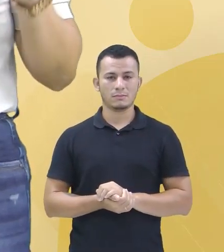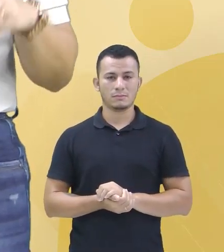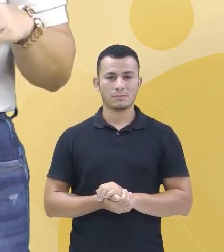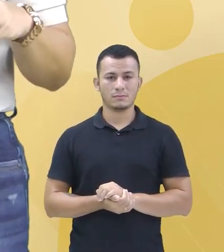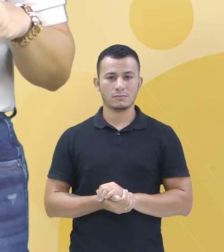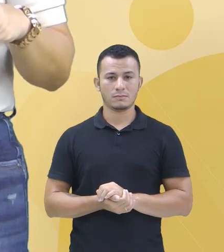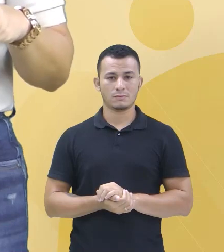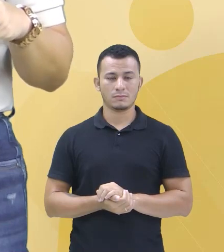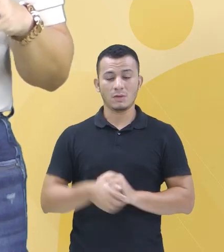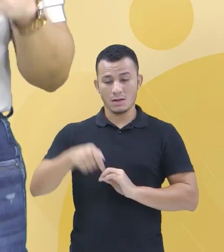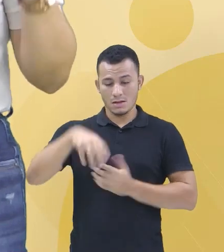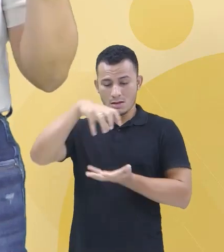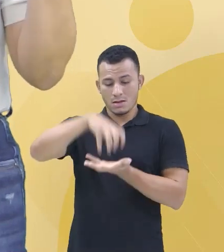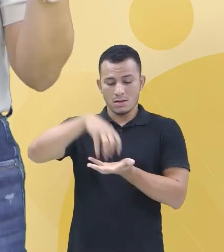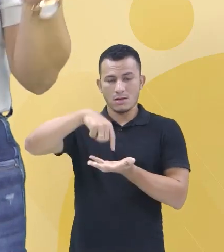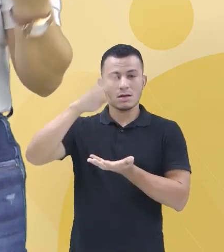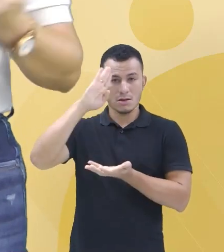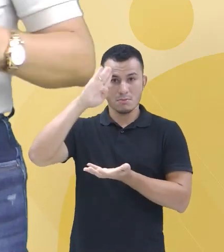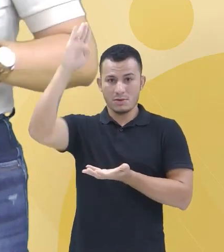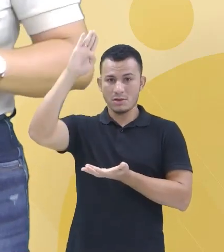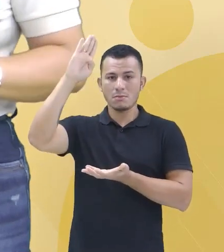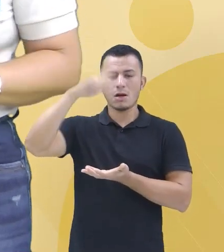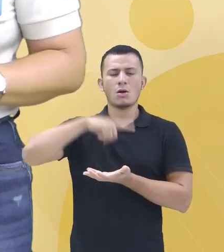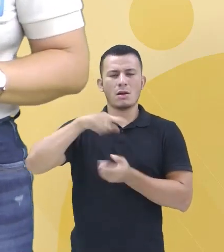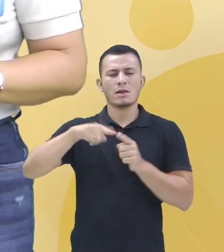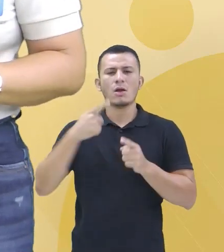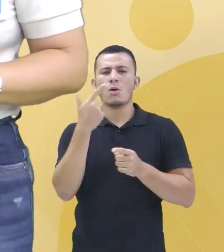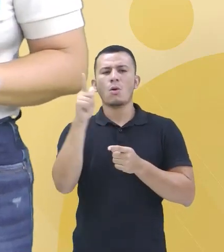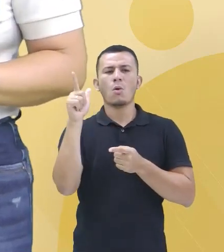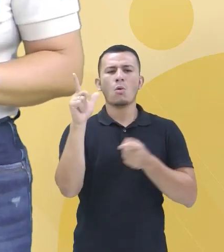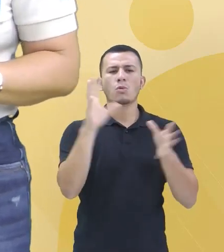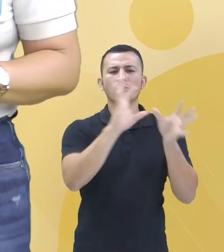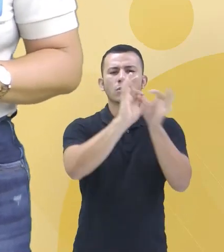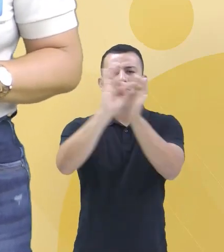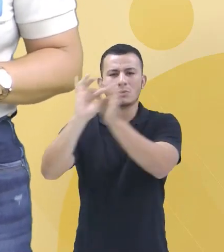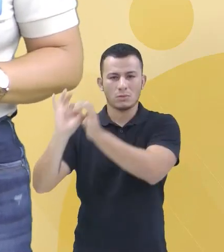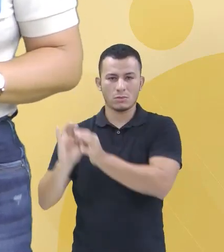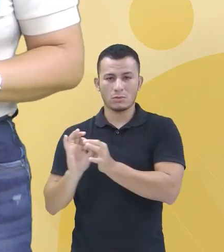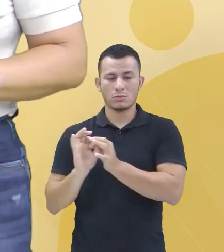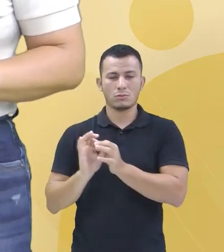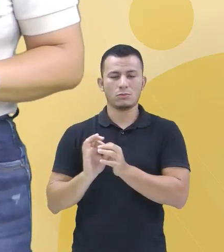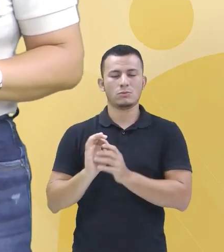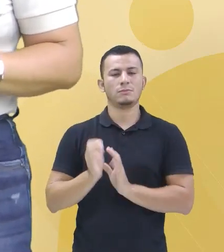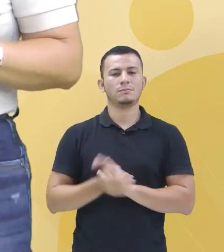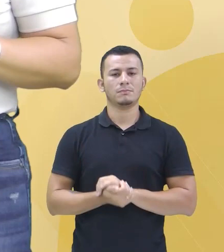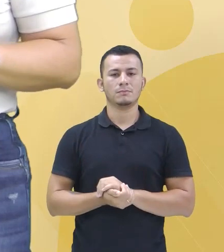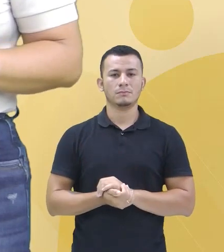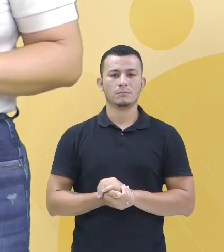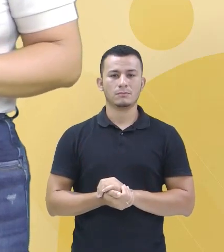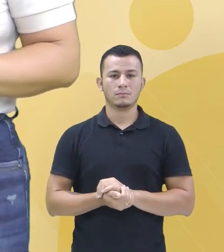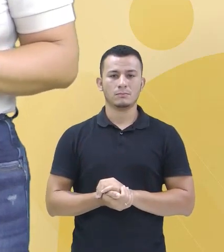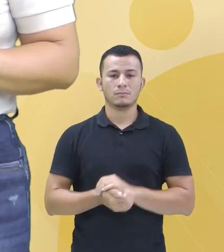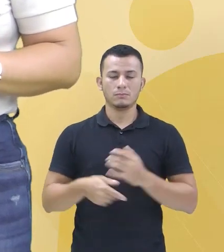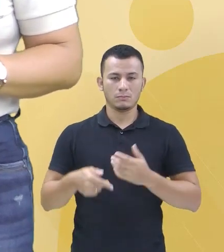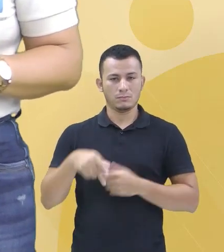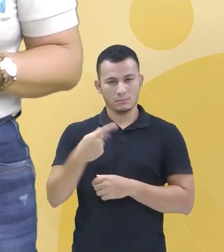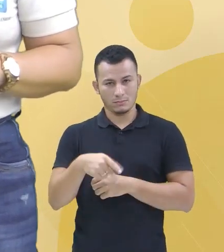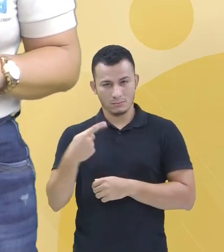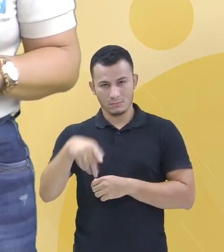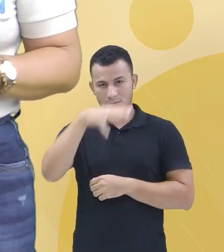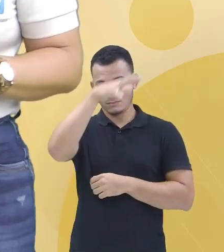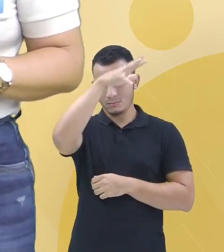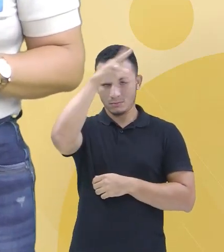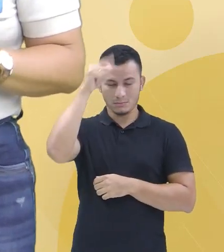Aqui está a sede, né? Aí nós temos outros aqui na região norte. Vamos ver quais são. Apesar da capital